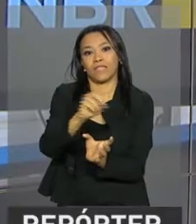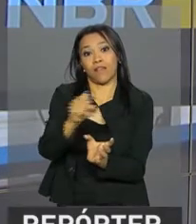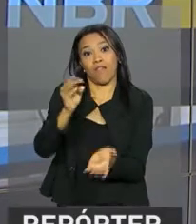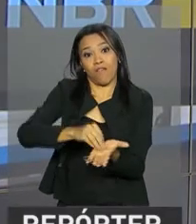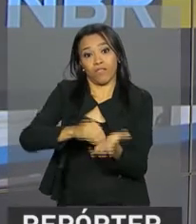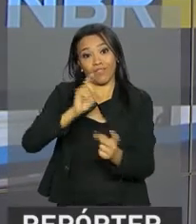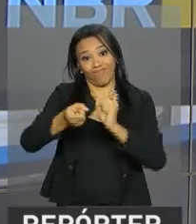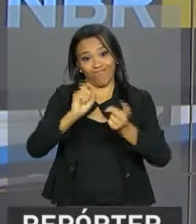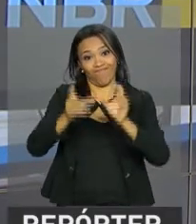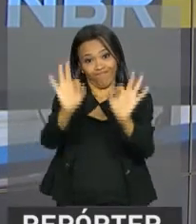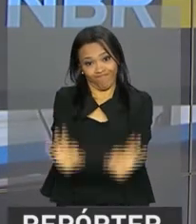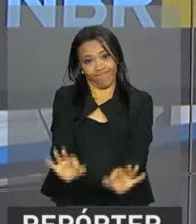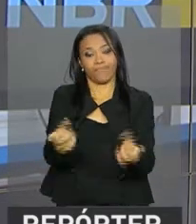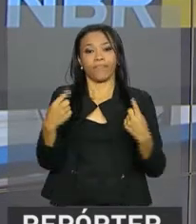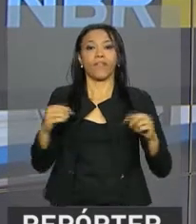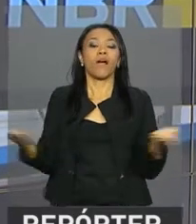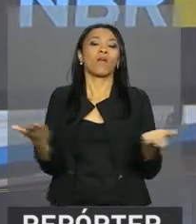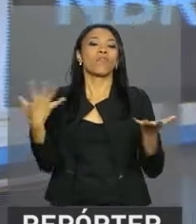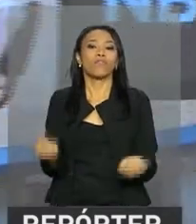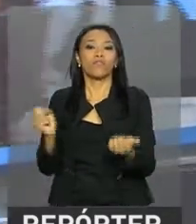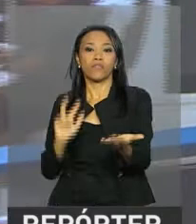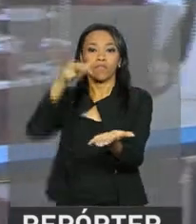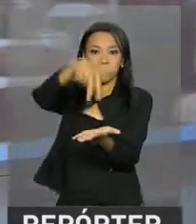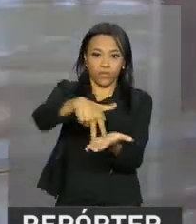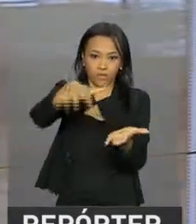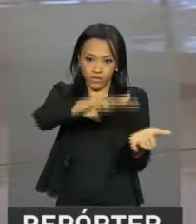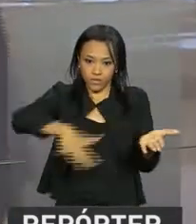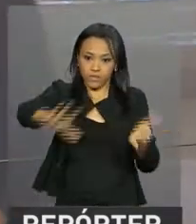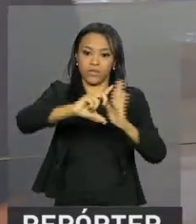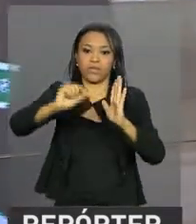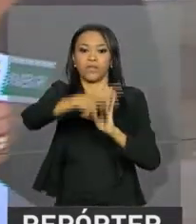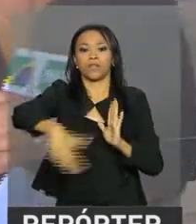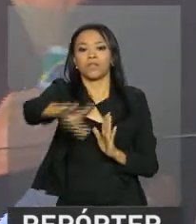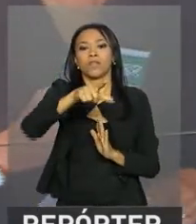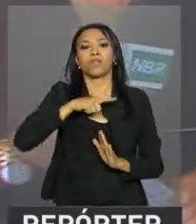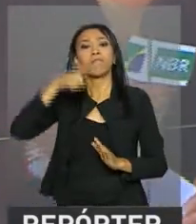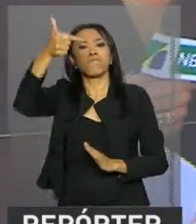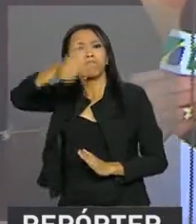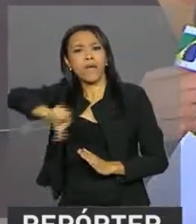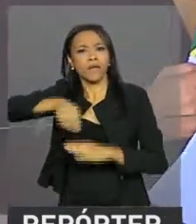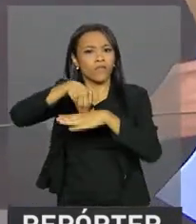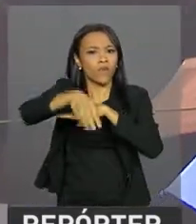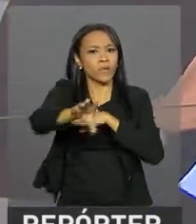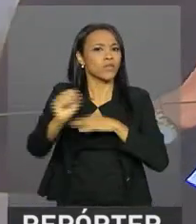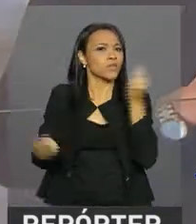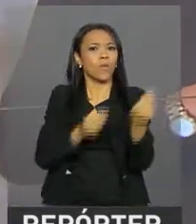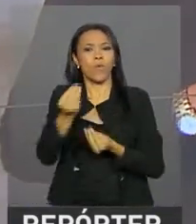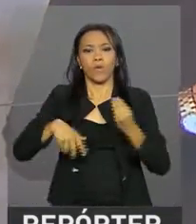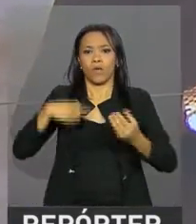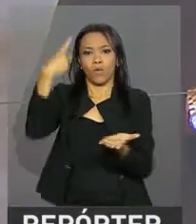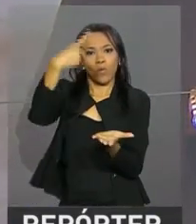vai agora ao vivo ao palácio planalto a repórter maria que não está lá e traz mais informações com a gente sobre a agenda do presidente